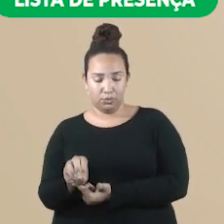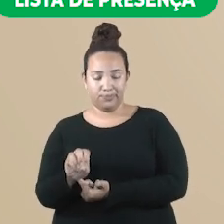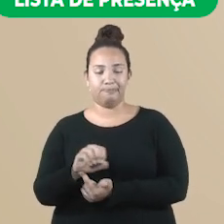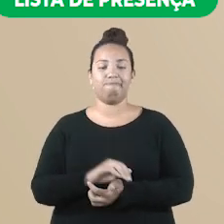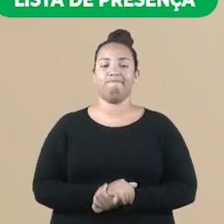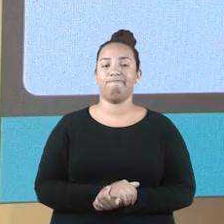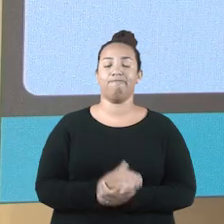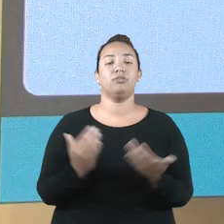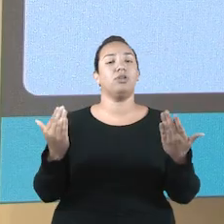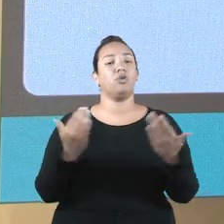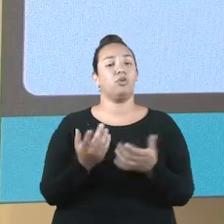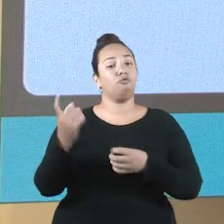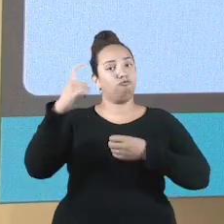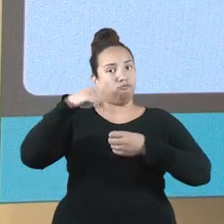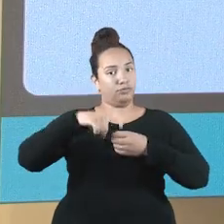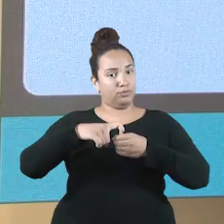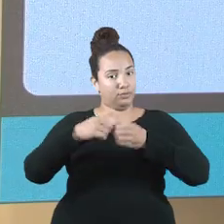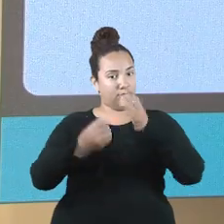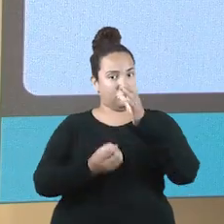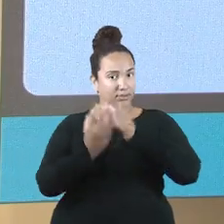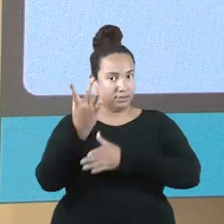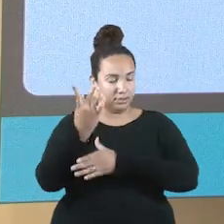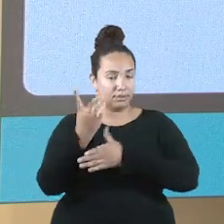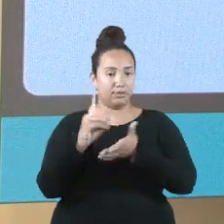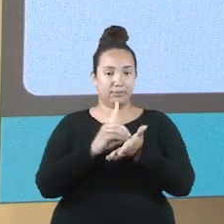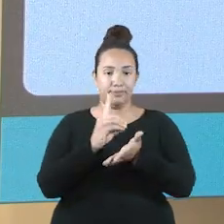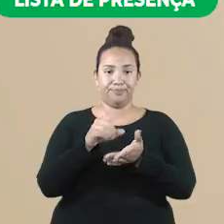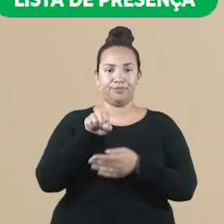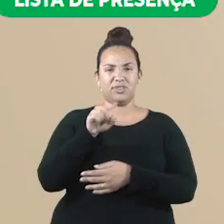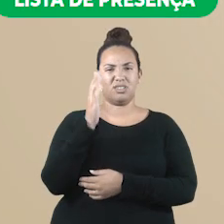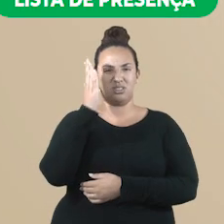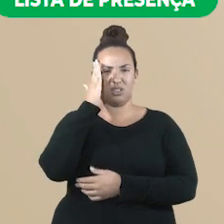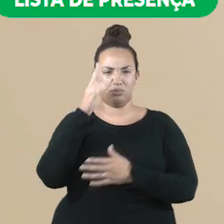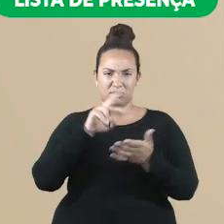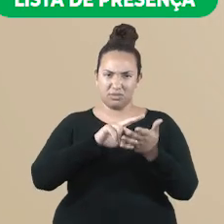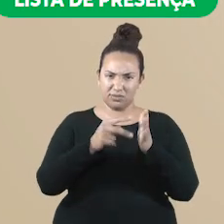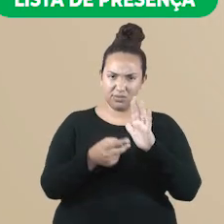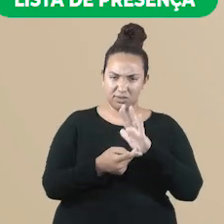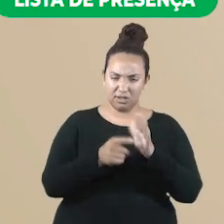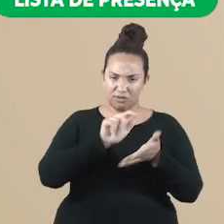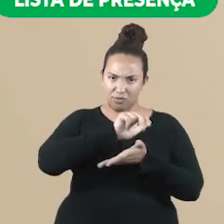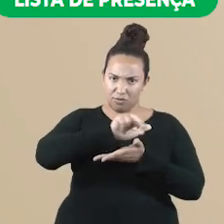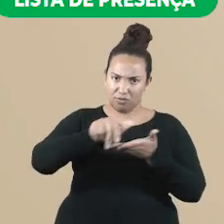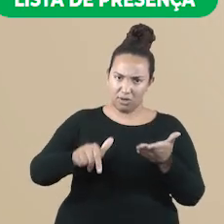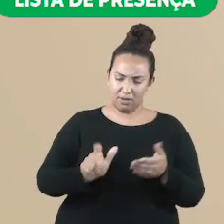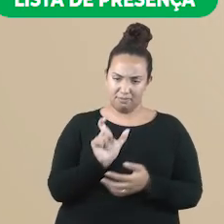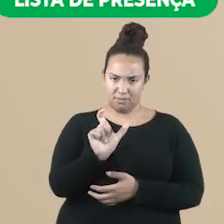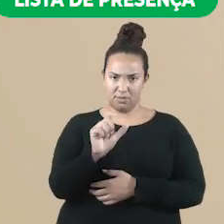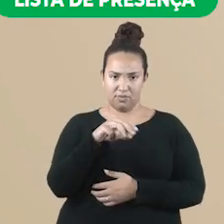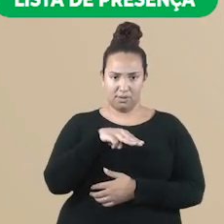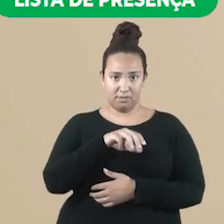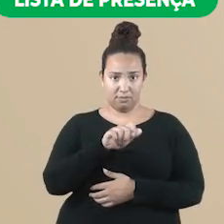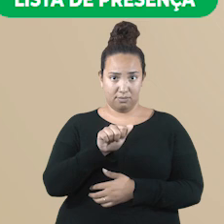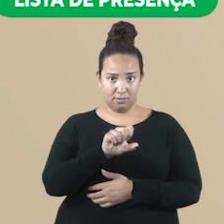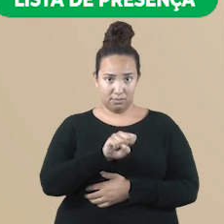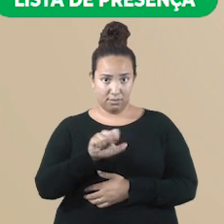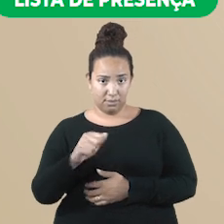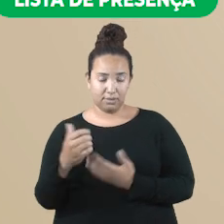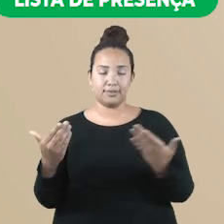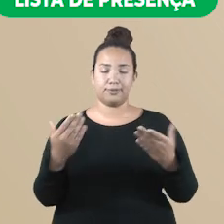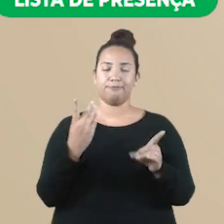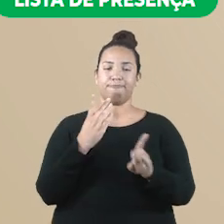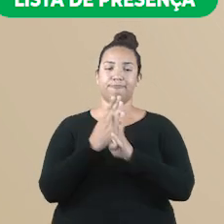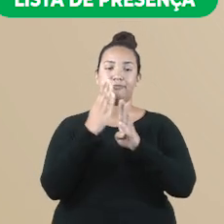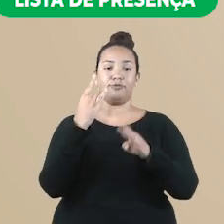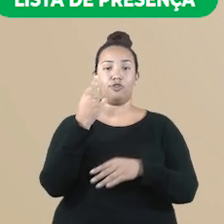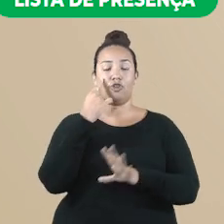as-sa-si-no. Agora, voltando para a construção do verbete. Você conhece os significados de massa? Não? Então,